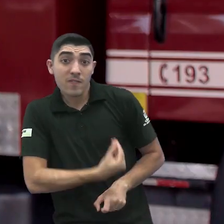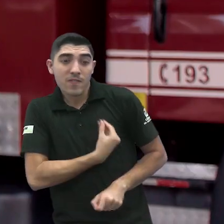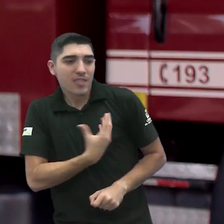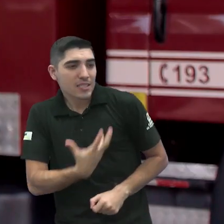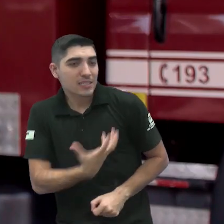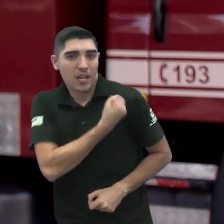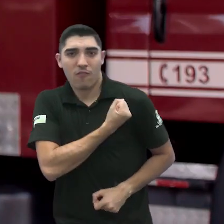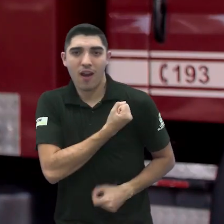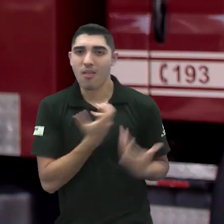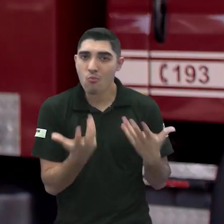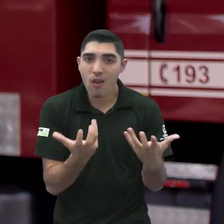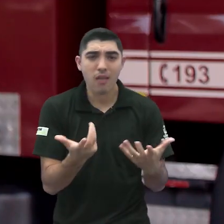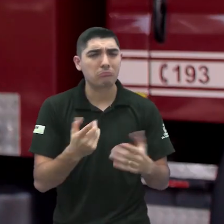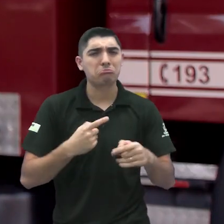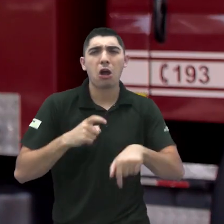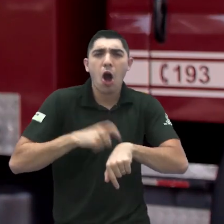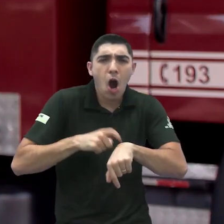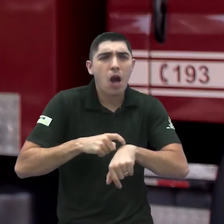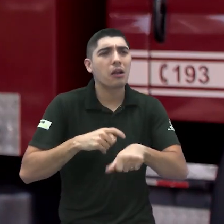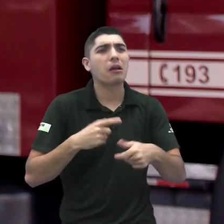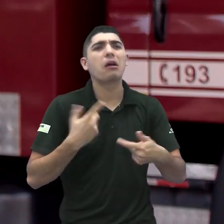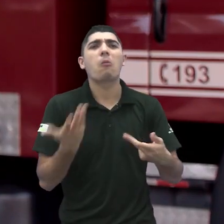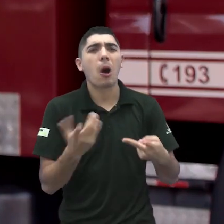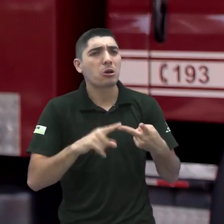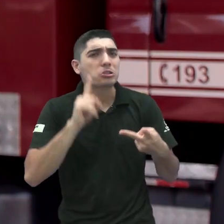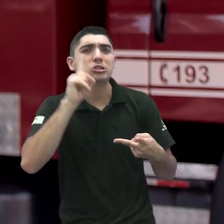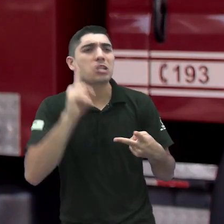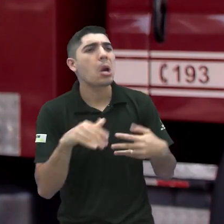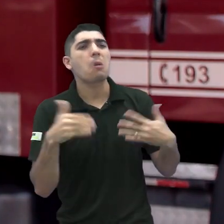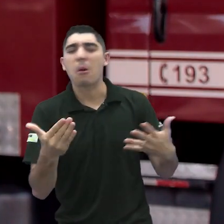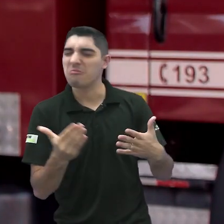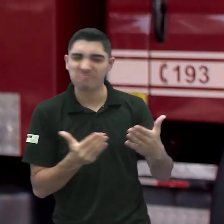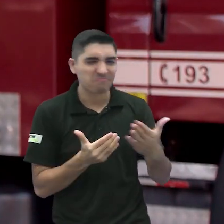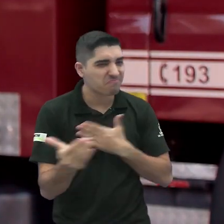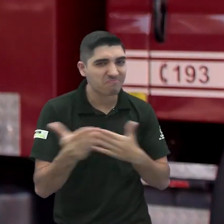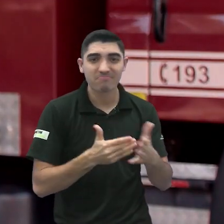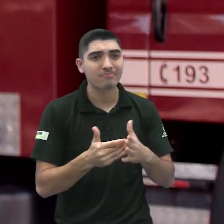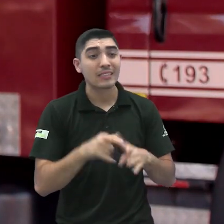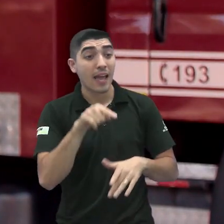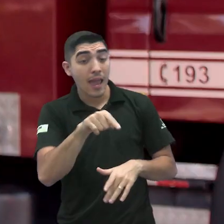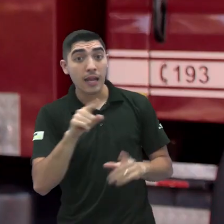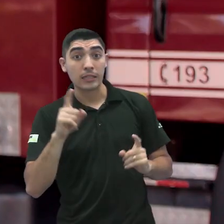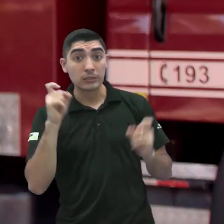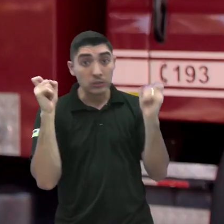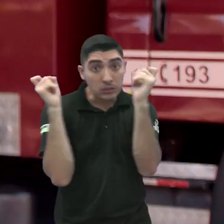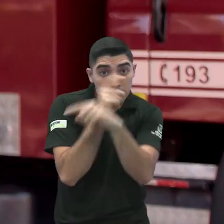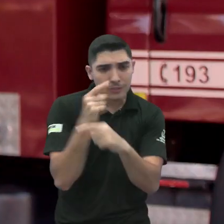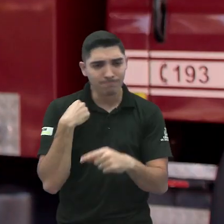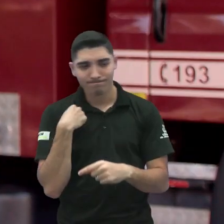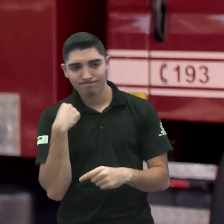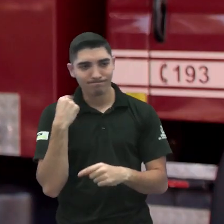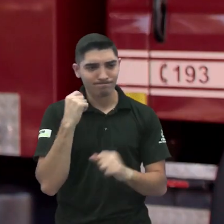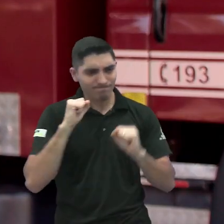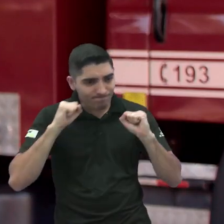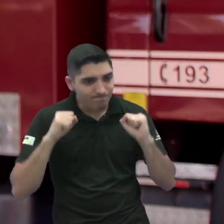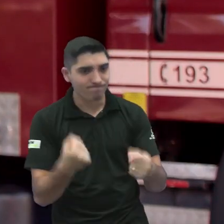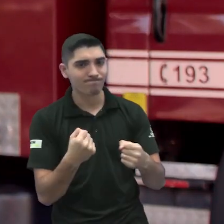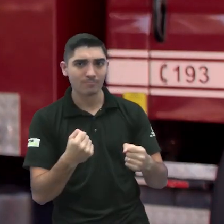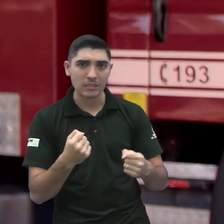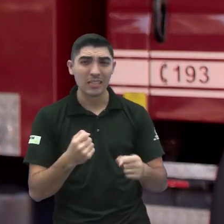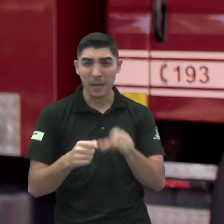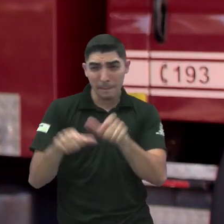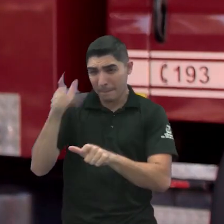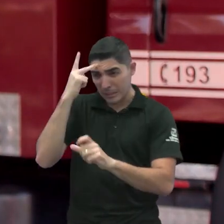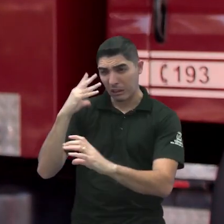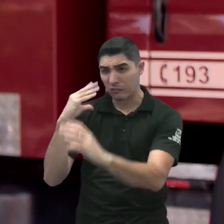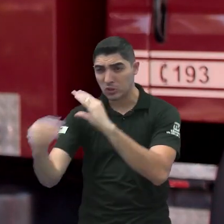que independente do dia, do horário. Muitas vezes é uma ocorrência complexa que várias pessoas estão fugindo dela